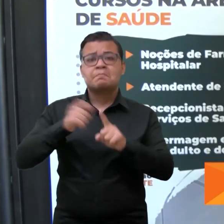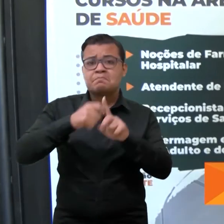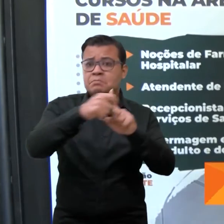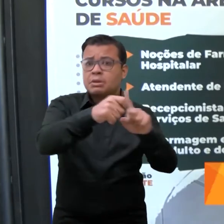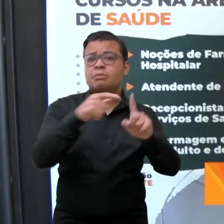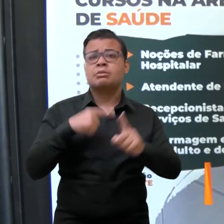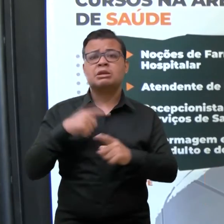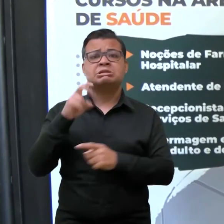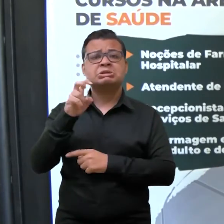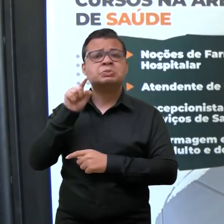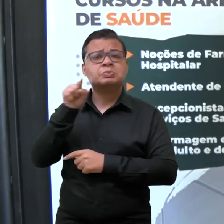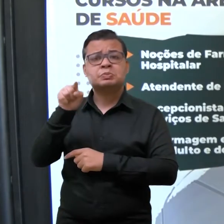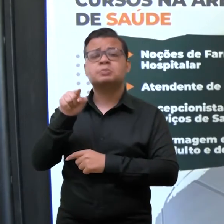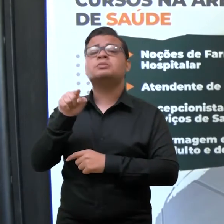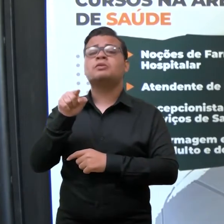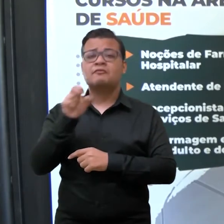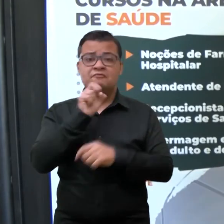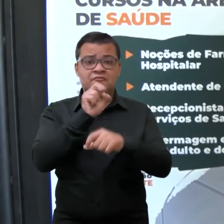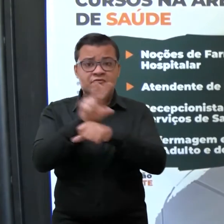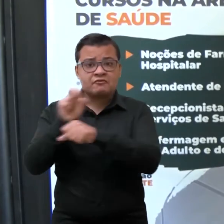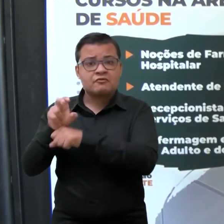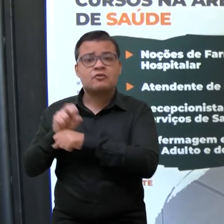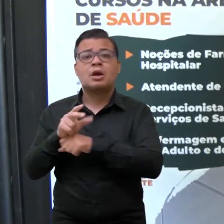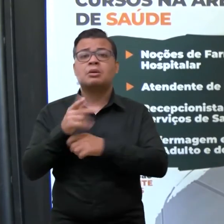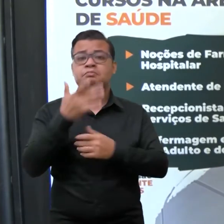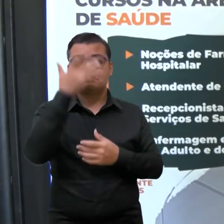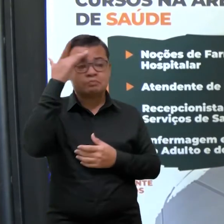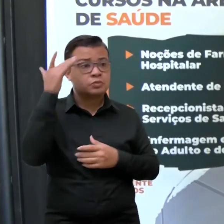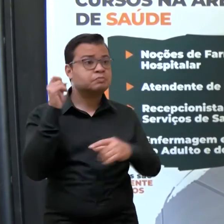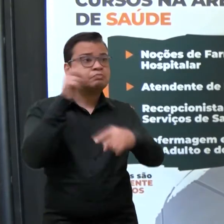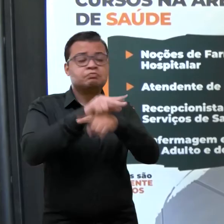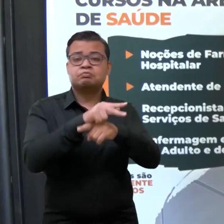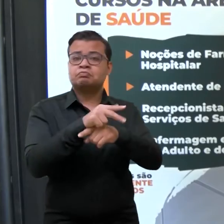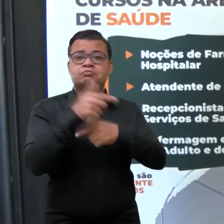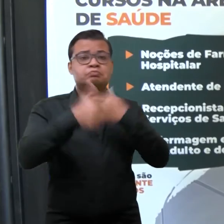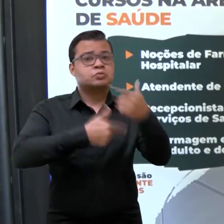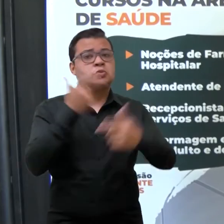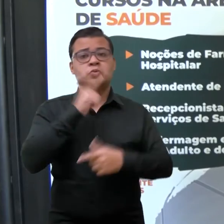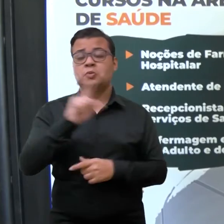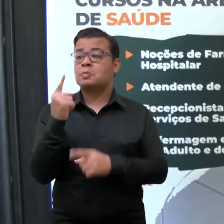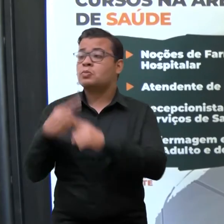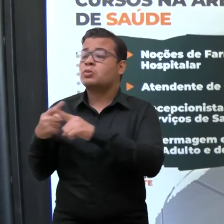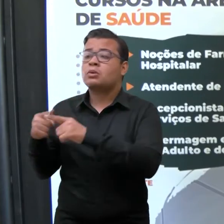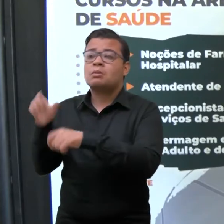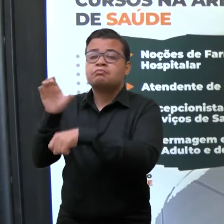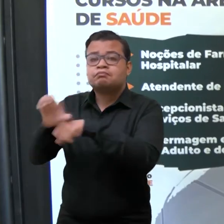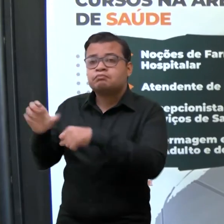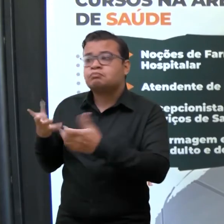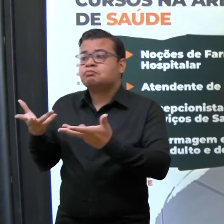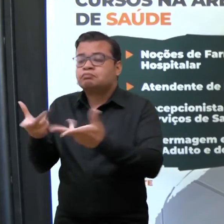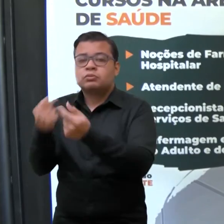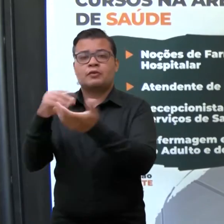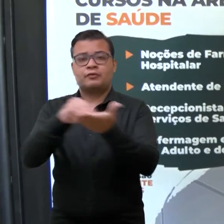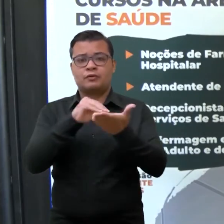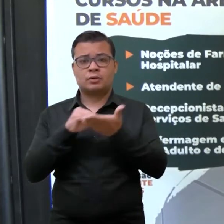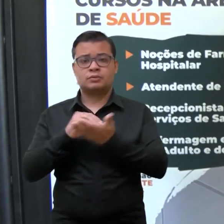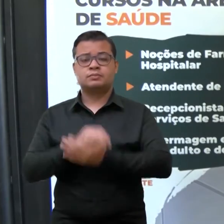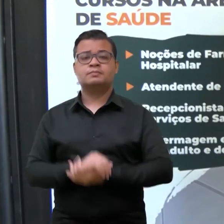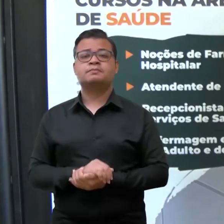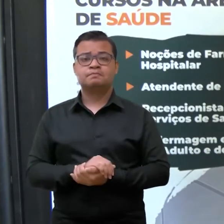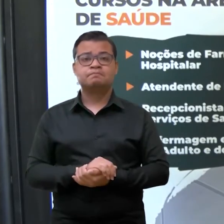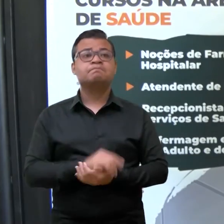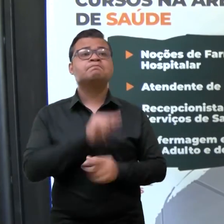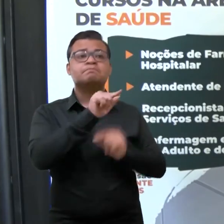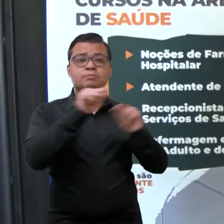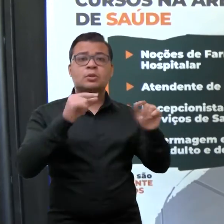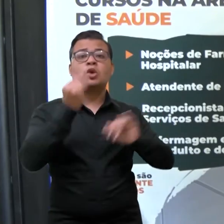qualificação profissional. Essa falta de preencher essas vagas está atrapalhando até o crescimento econômico do estado. Te dou como exemplo, tem indústrias de obras que estão paradas